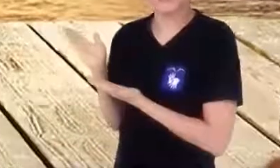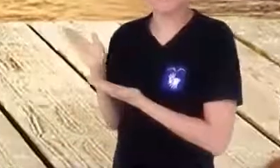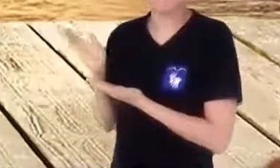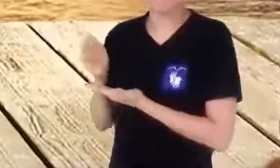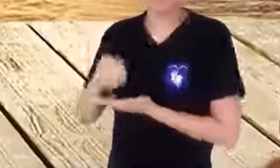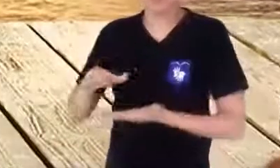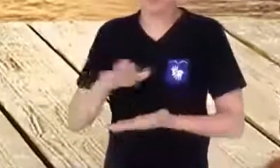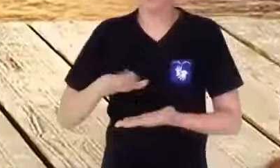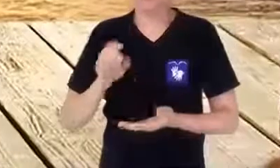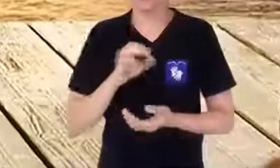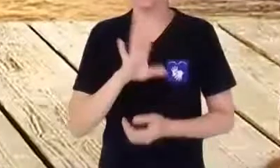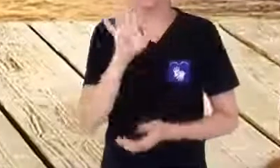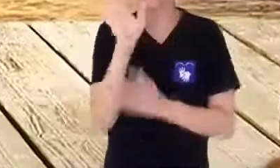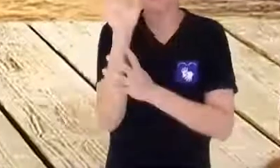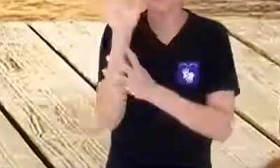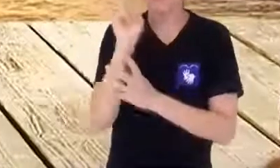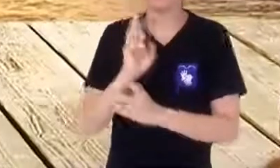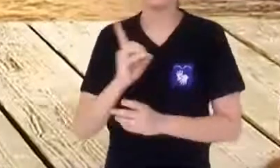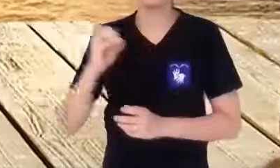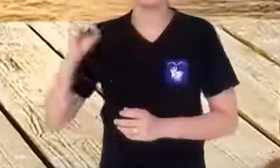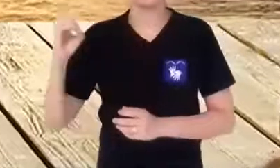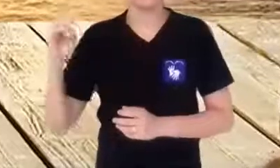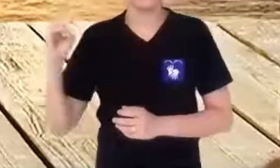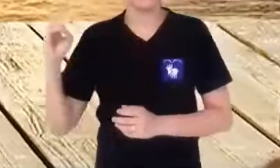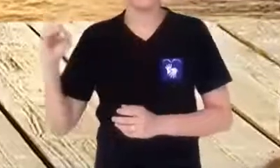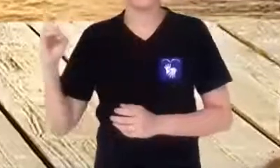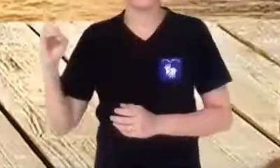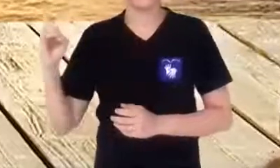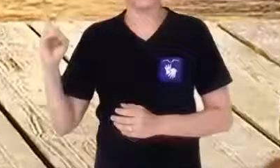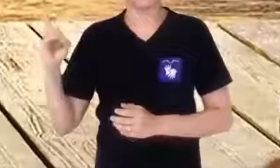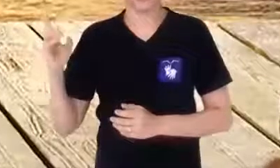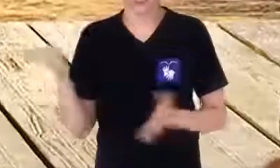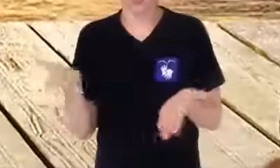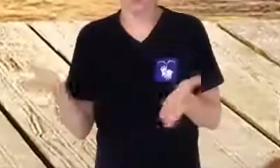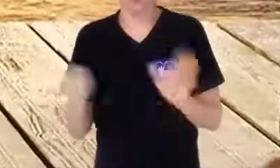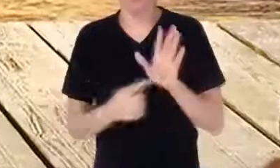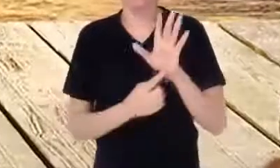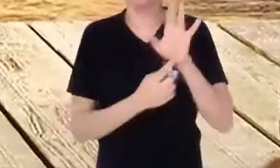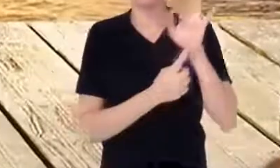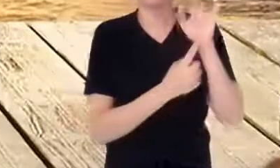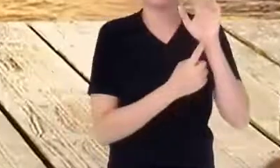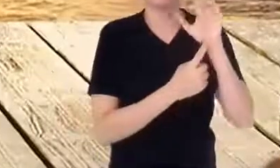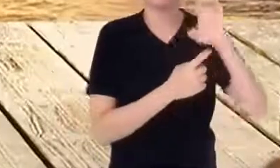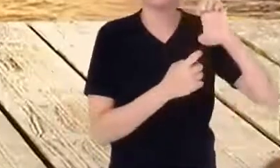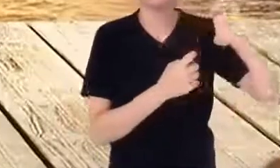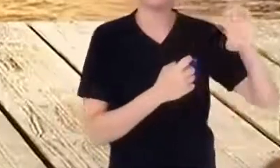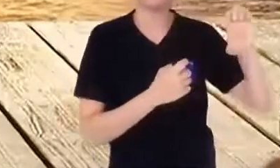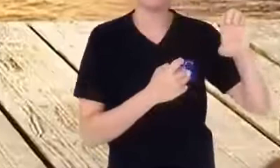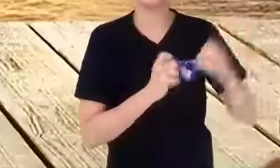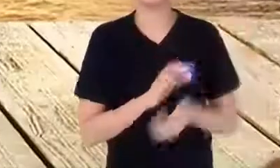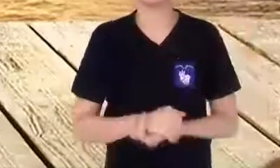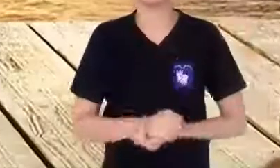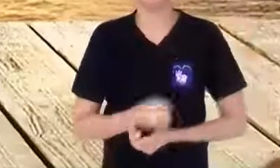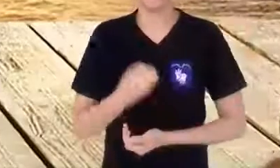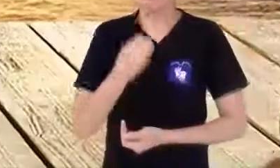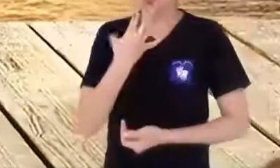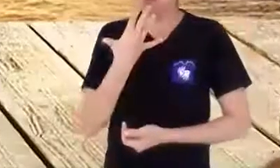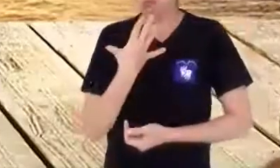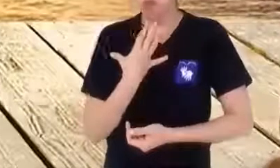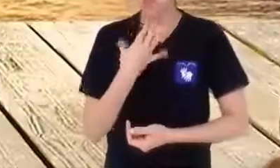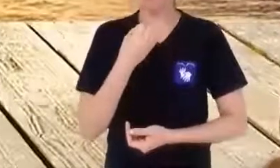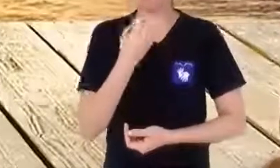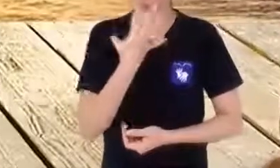direita. Isso, muito bom. Esfrega com a mão esquerda. Muito bom, marujo! Está